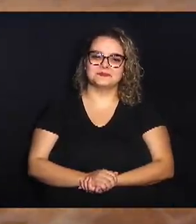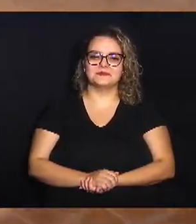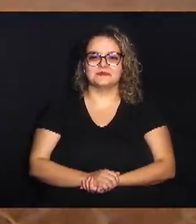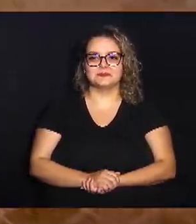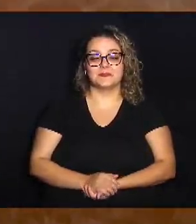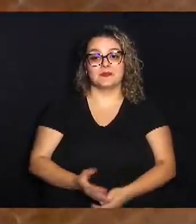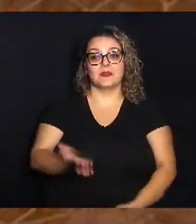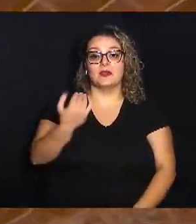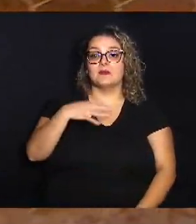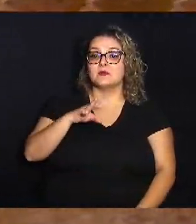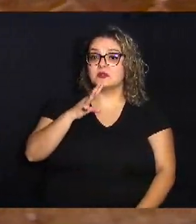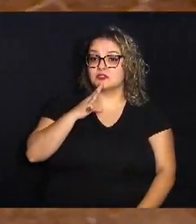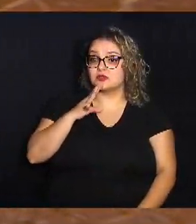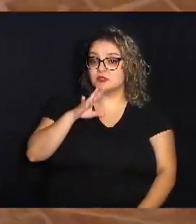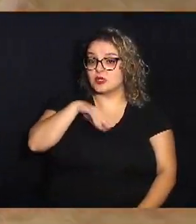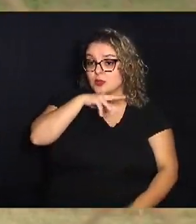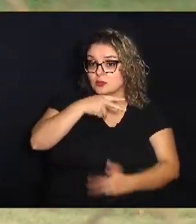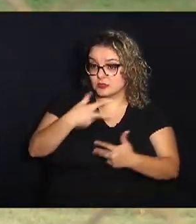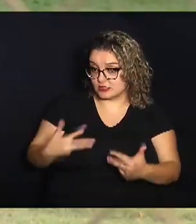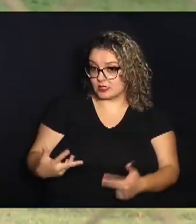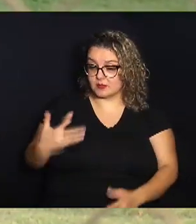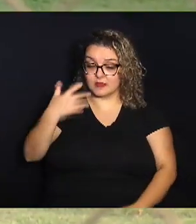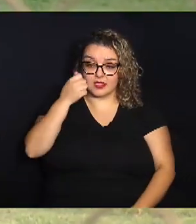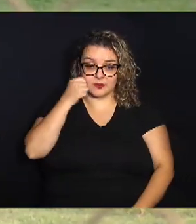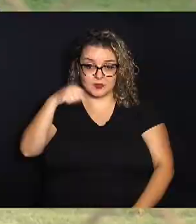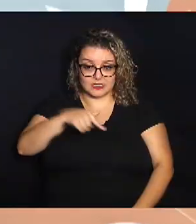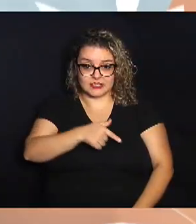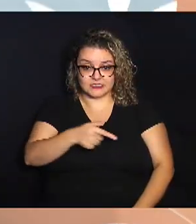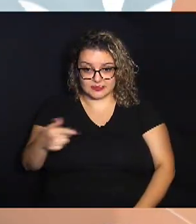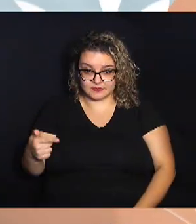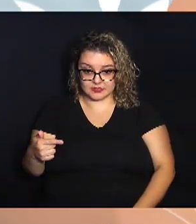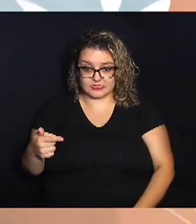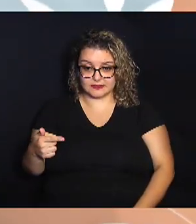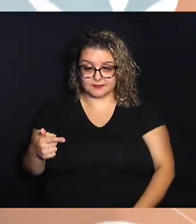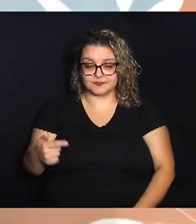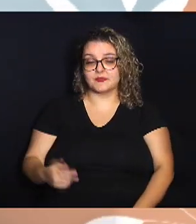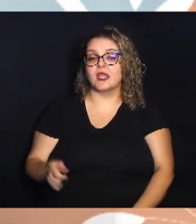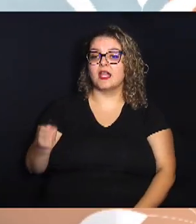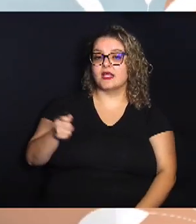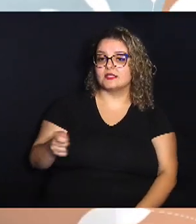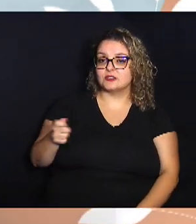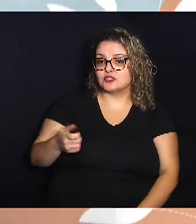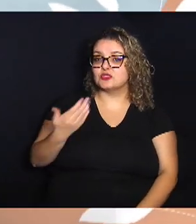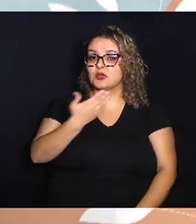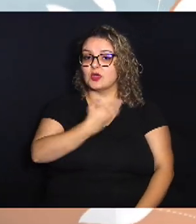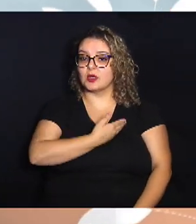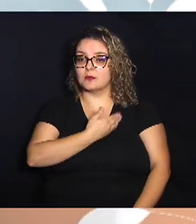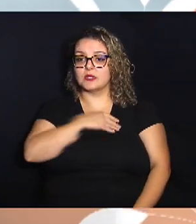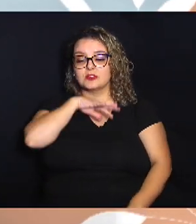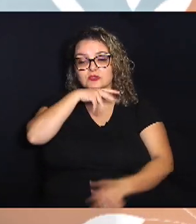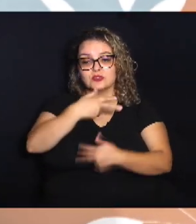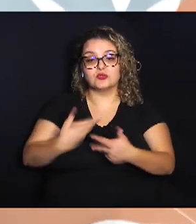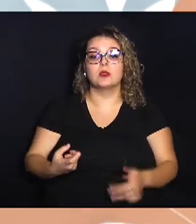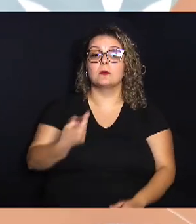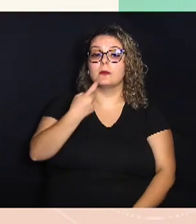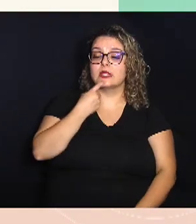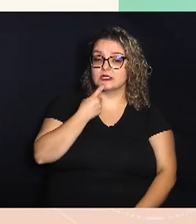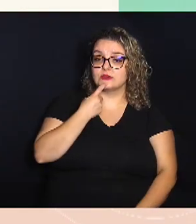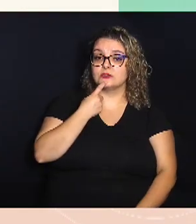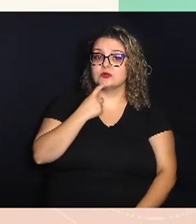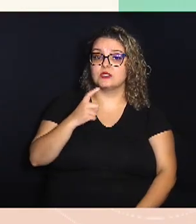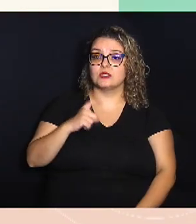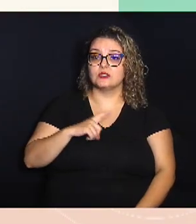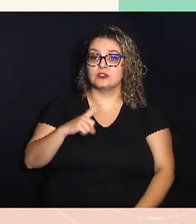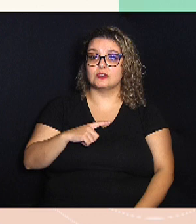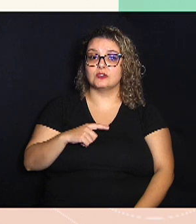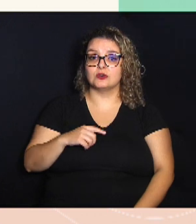Vamos conhecer os bichinhos que estão para adoção nesta semana? A Associação Amigos dos Animais de Campinas tem